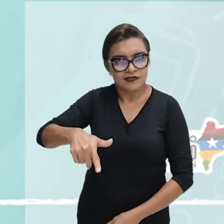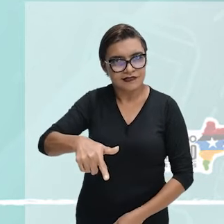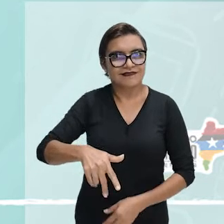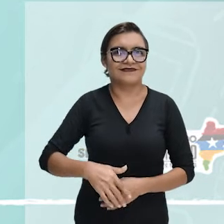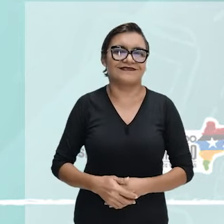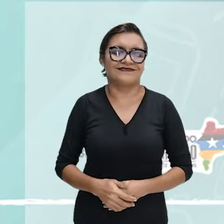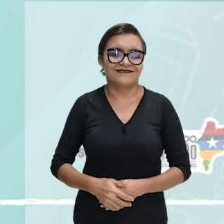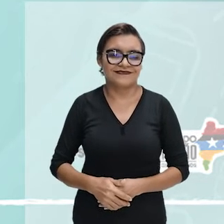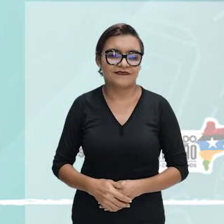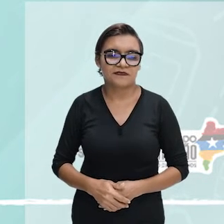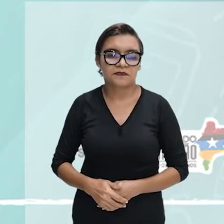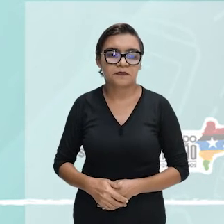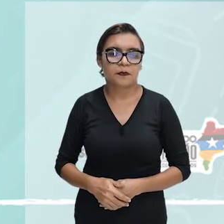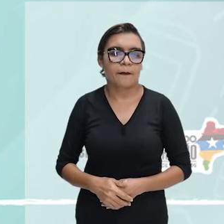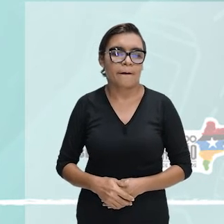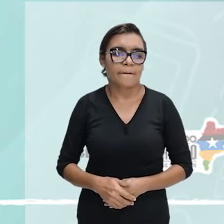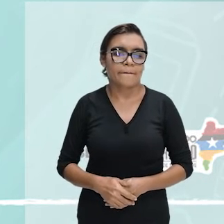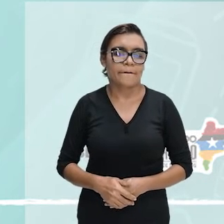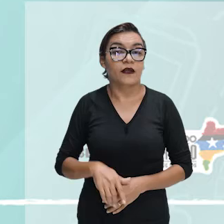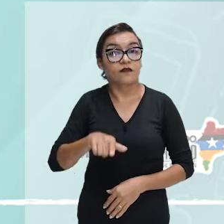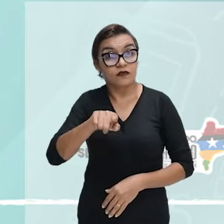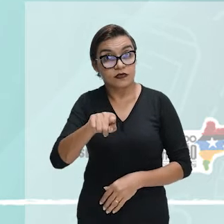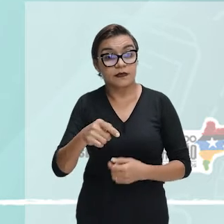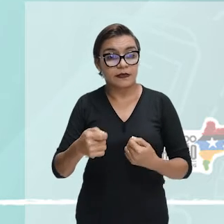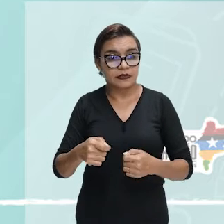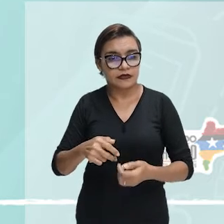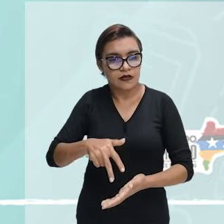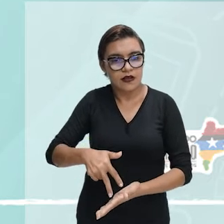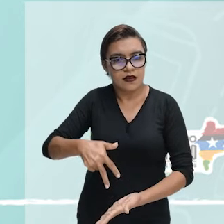preguiçosinhos, né? Então, vamos lá, levante-se.